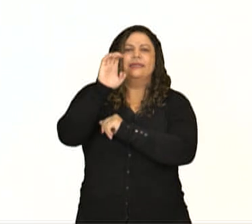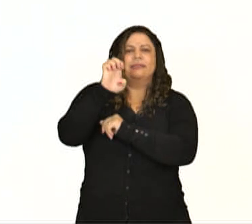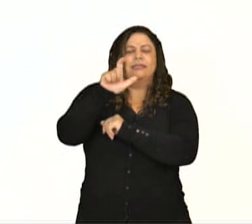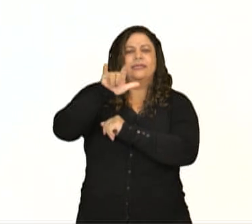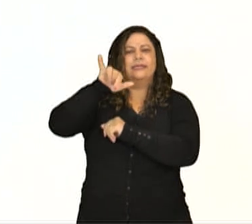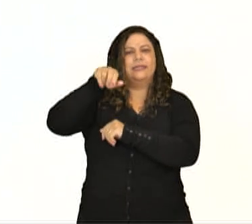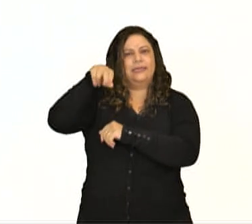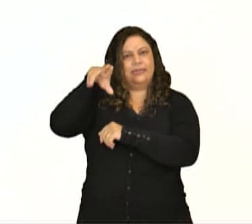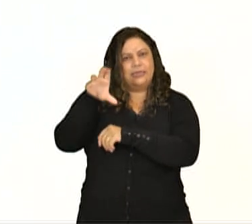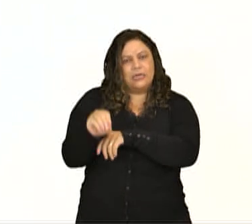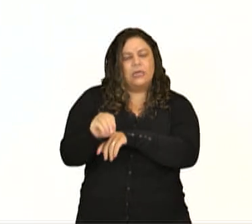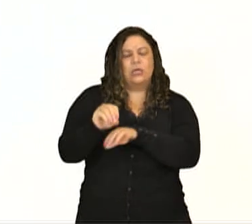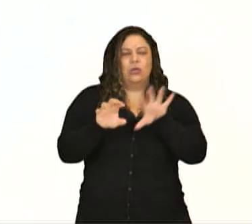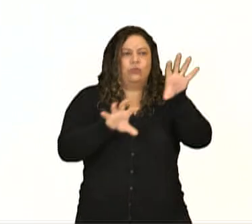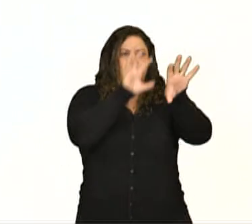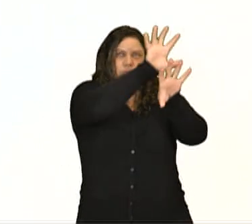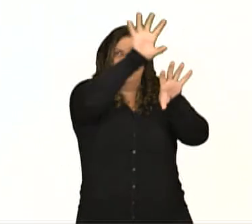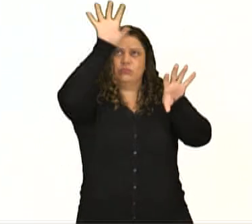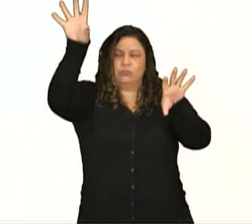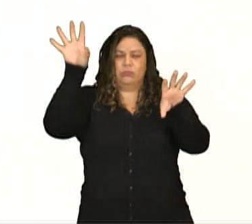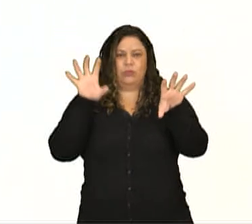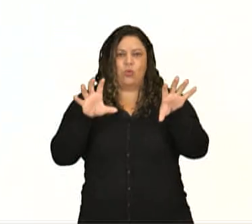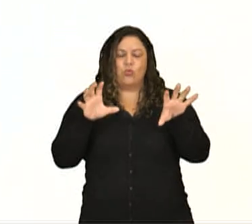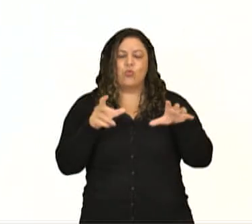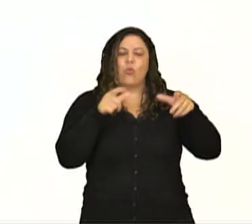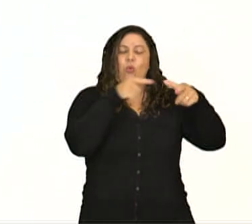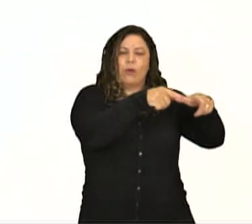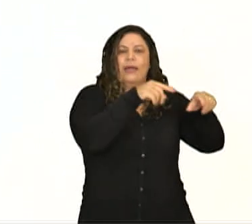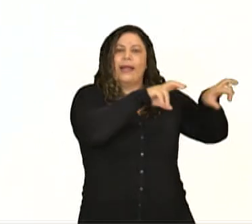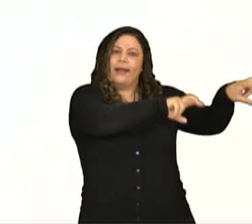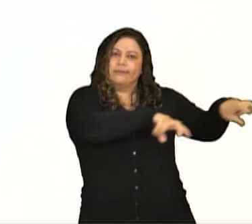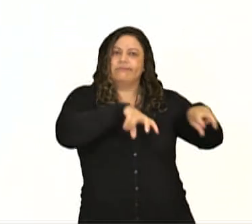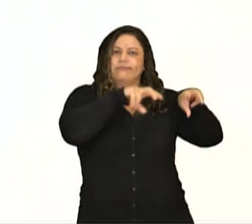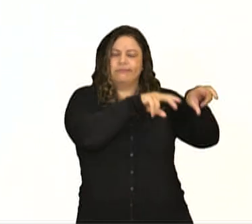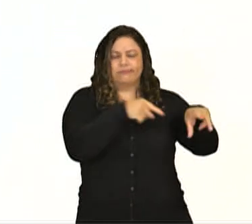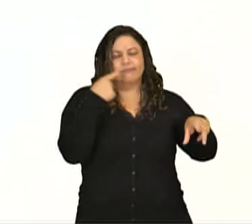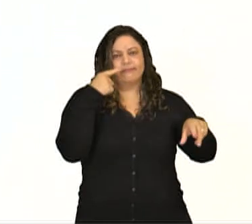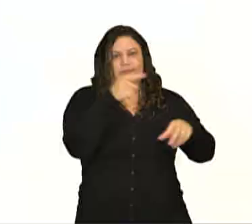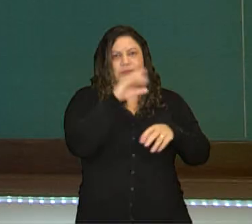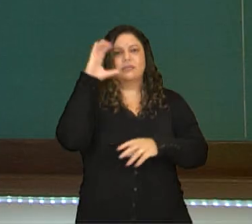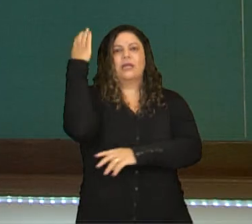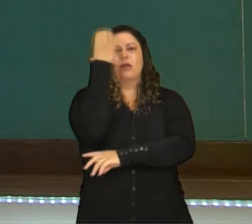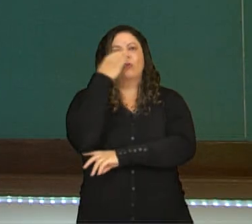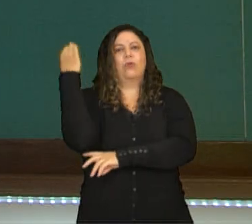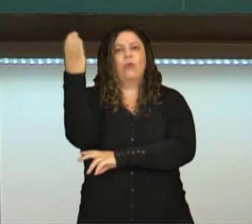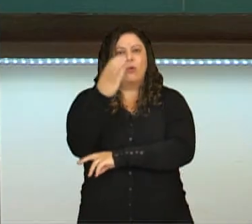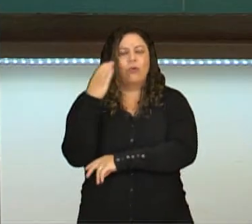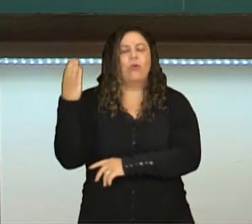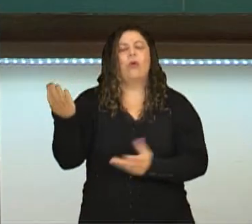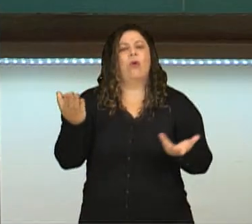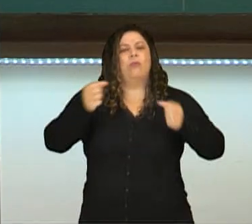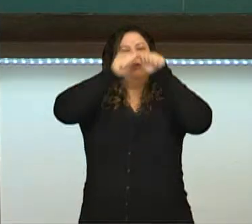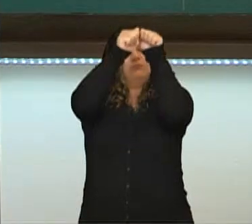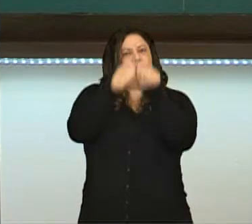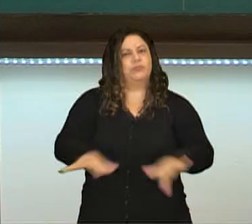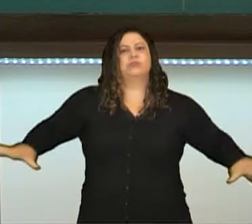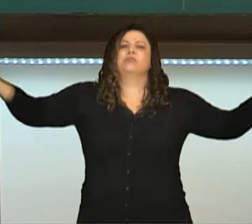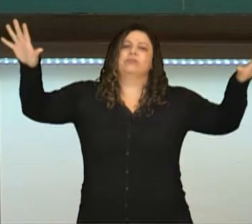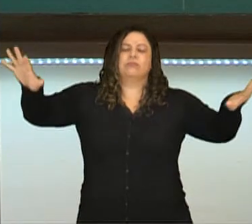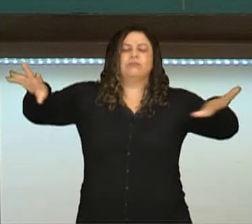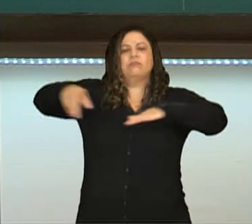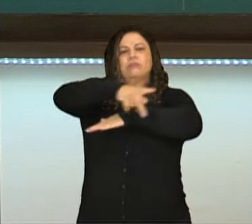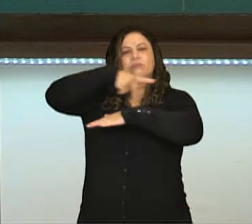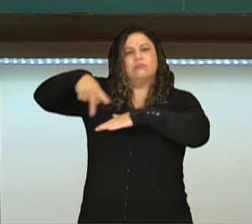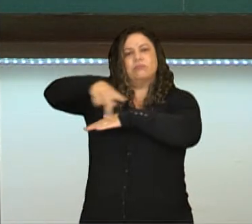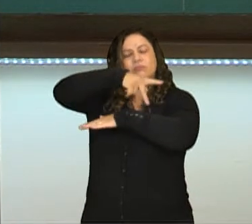caráter regional, aquele caráter local lá da zona rural da Colômbia, e ela acabou se espalhando para todos os outros